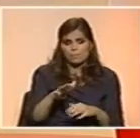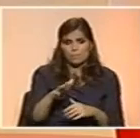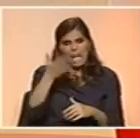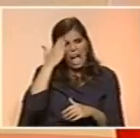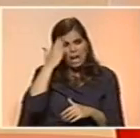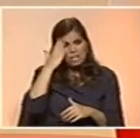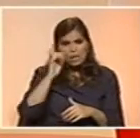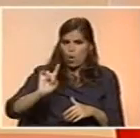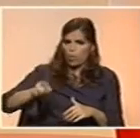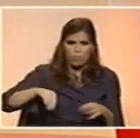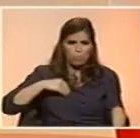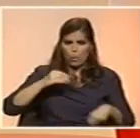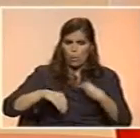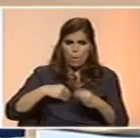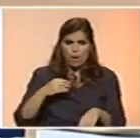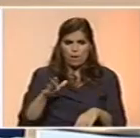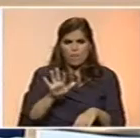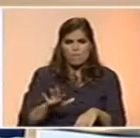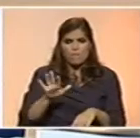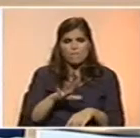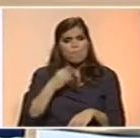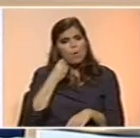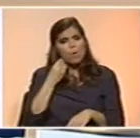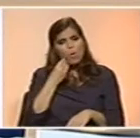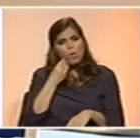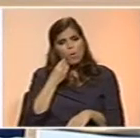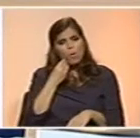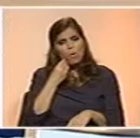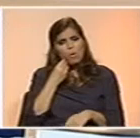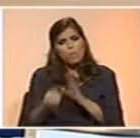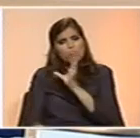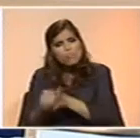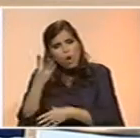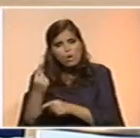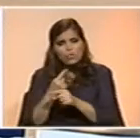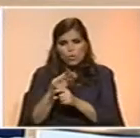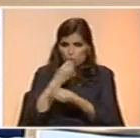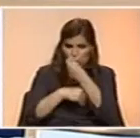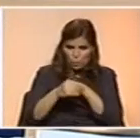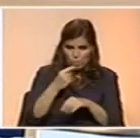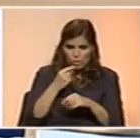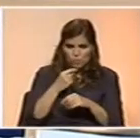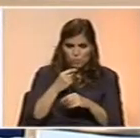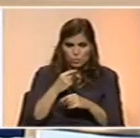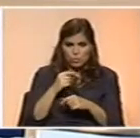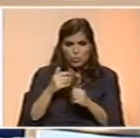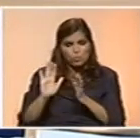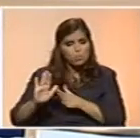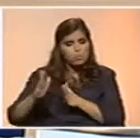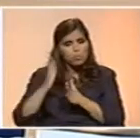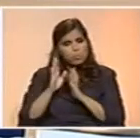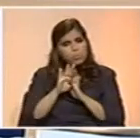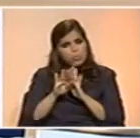devemos preocupar-nos com as origens daquilo que comemos processos também que estão na base daquilo que preocupar com